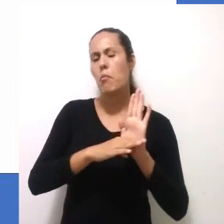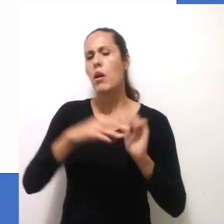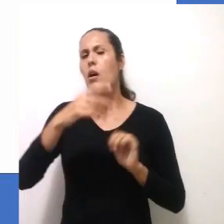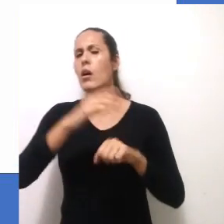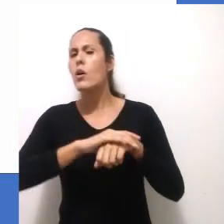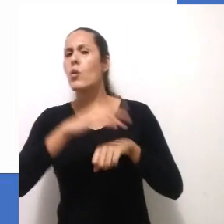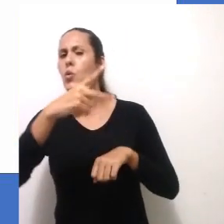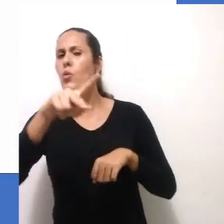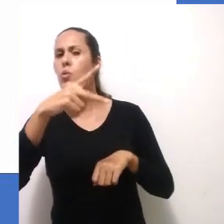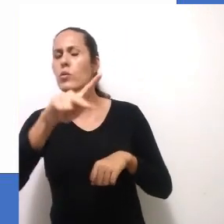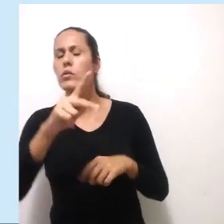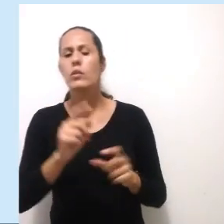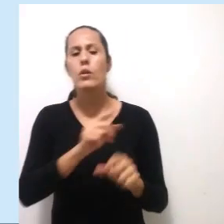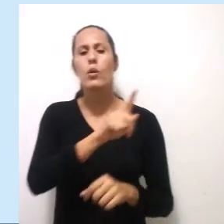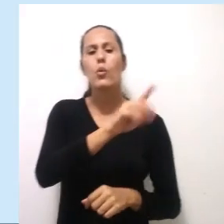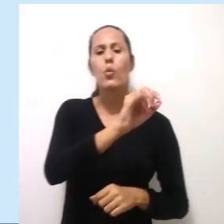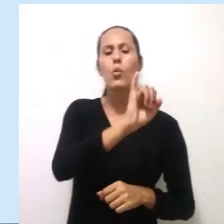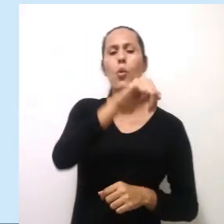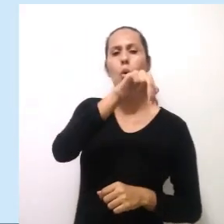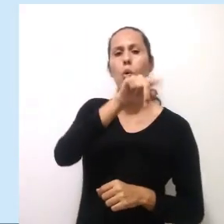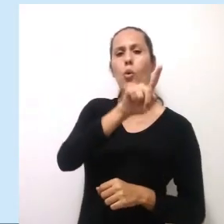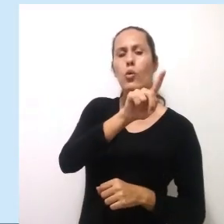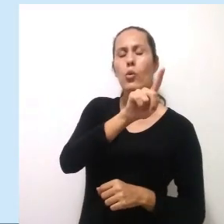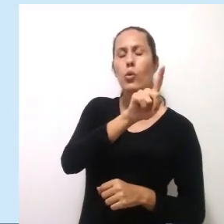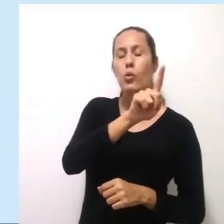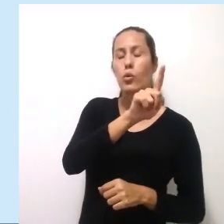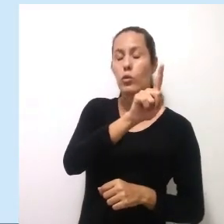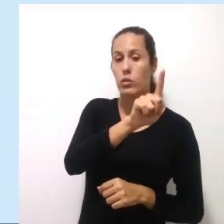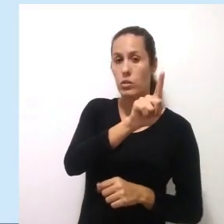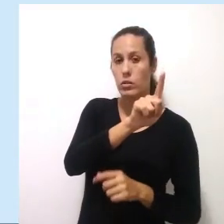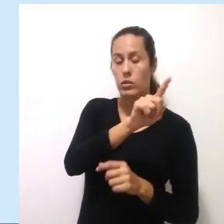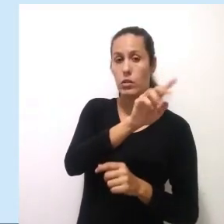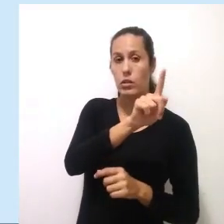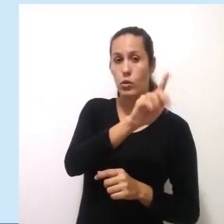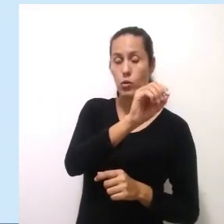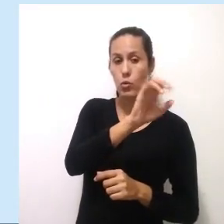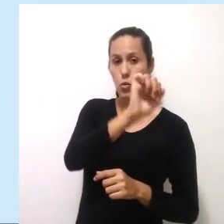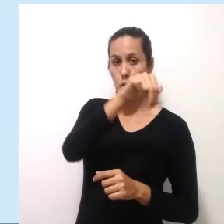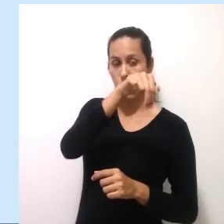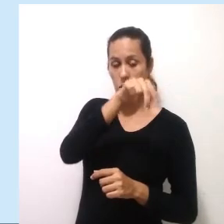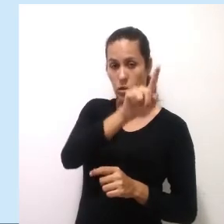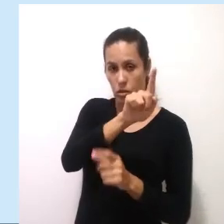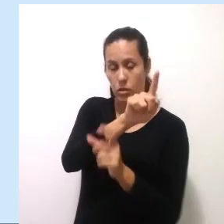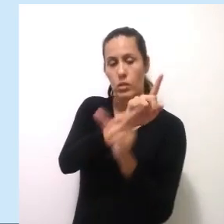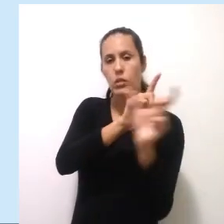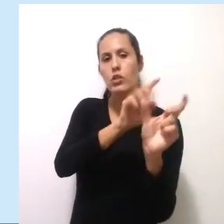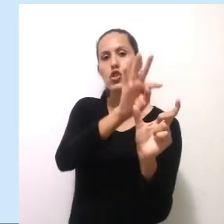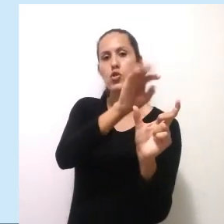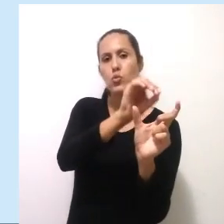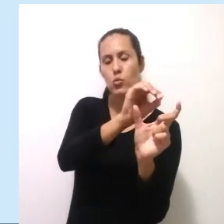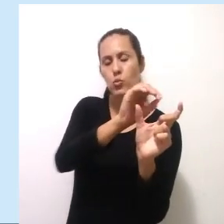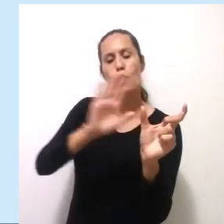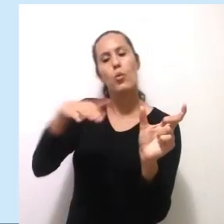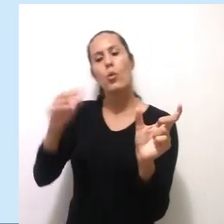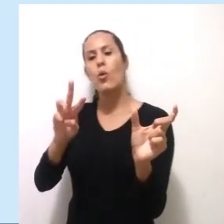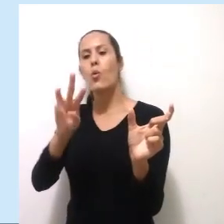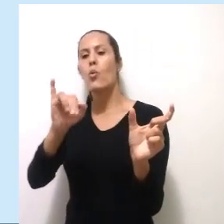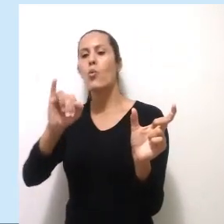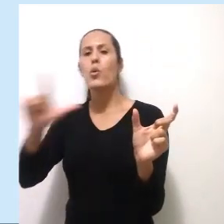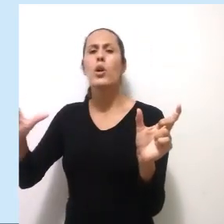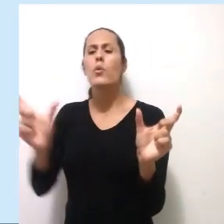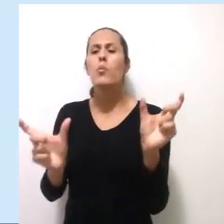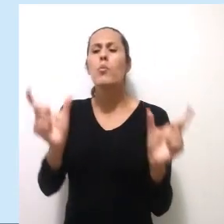plano usando o going to e qual é o seu plano usando o will? Você pode anotar aí no seu